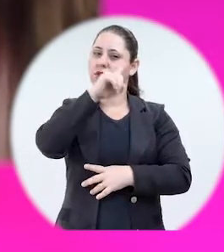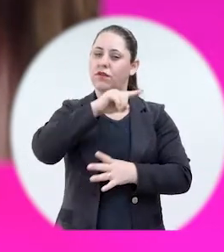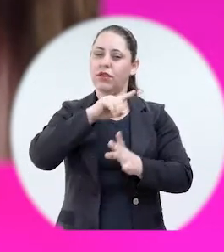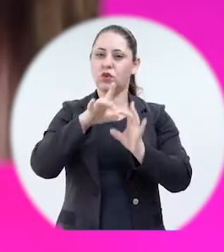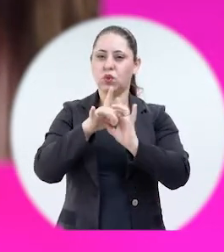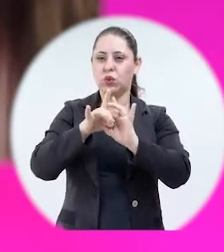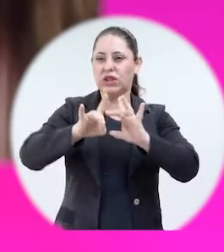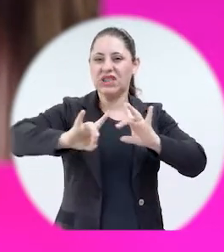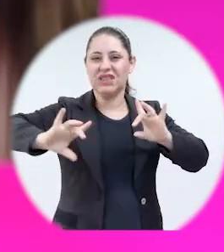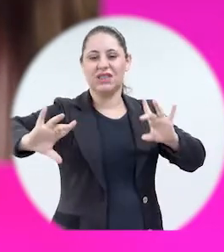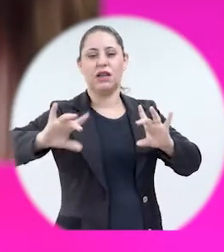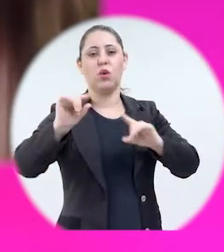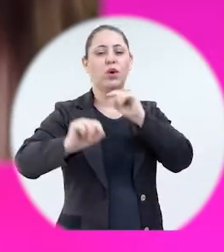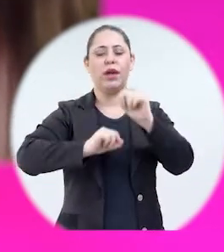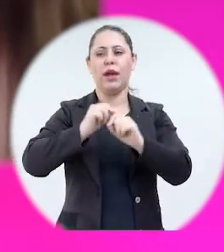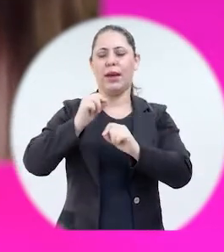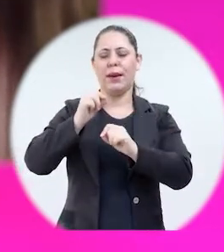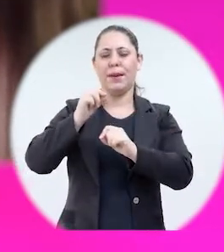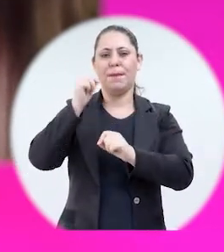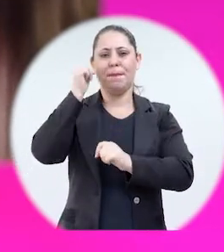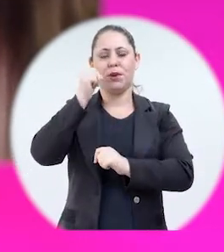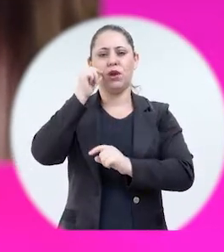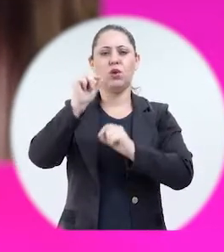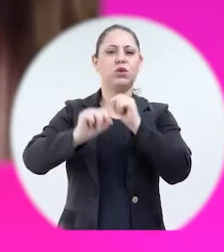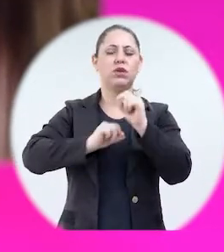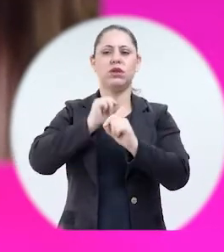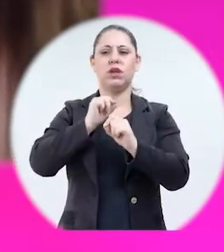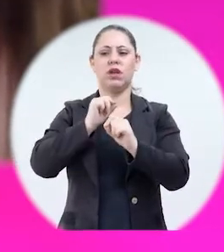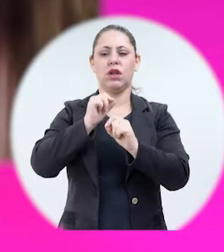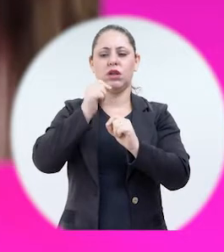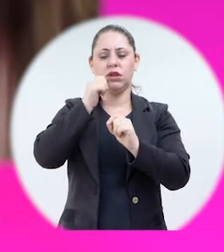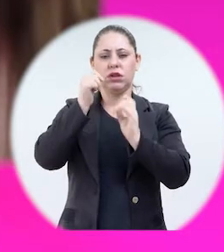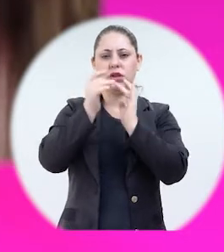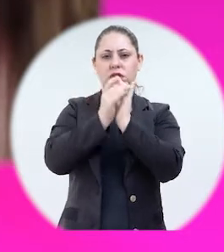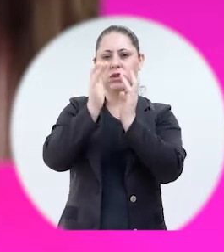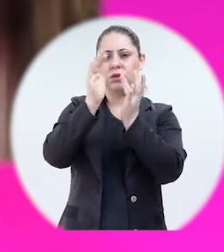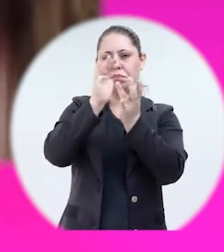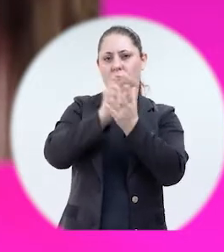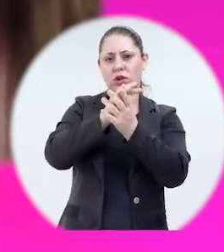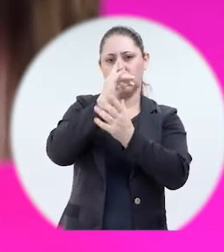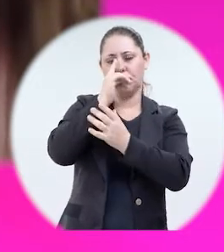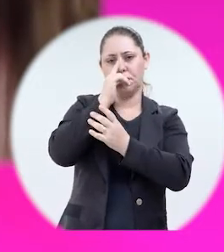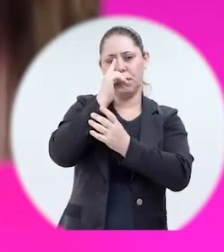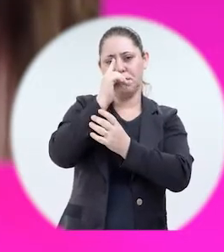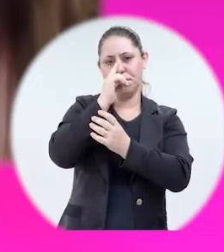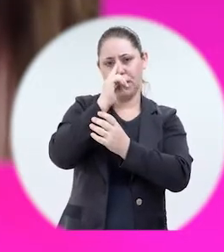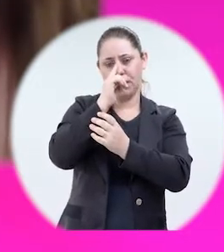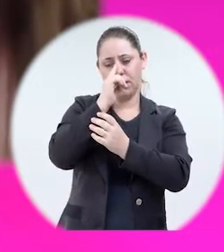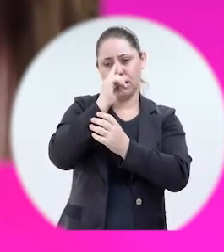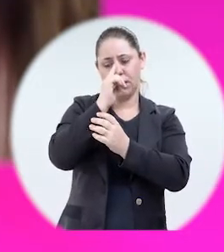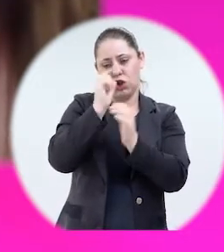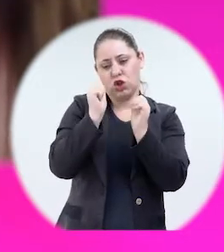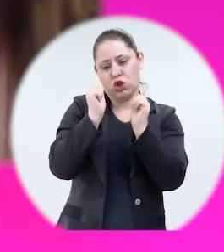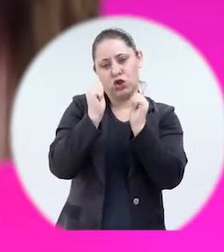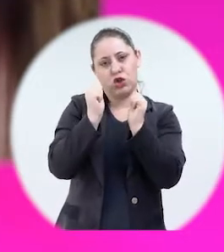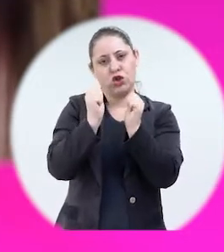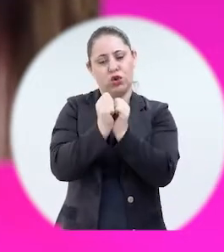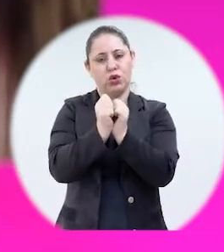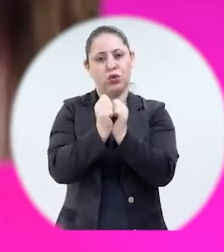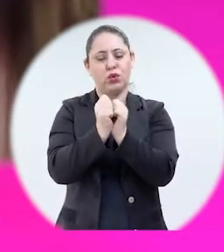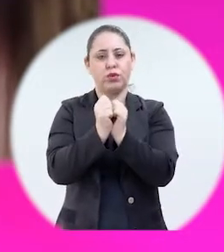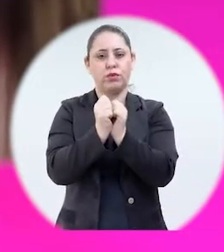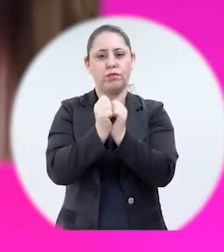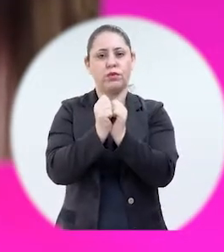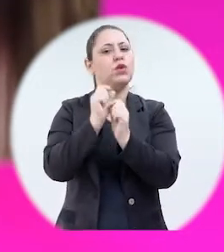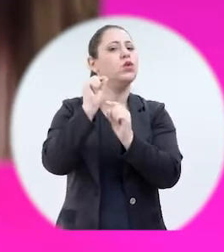repente, dissociar, eu acredito que na cabeça da mulher, o fato dela ser esposa, dela ser mãe, dela ser uma